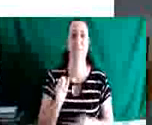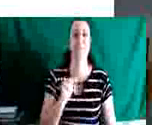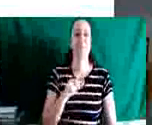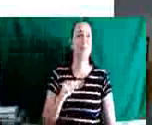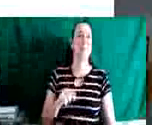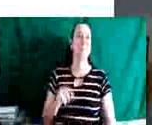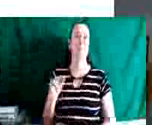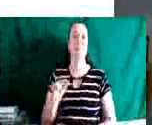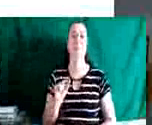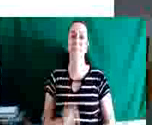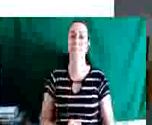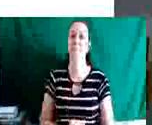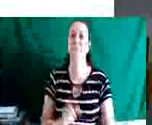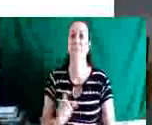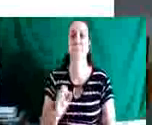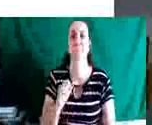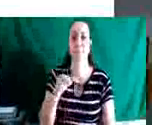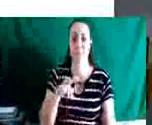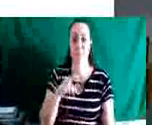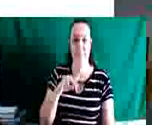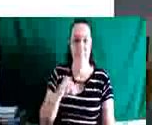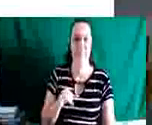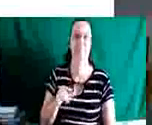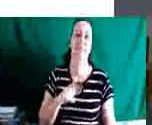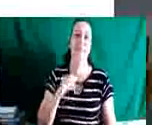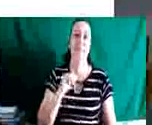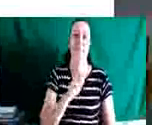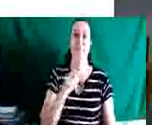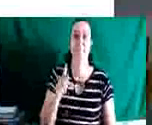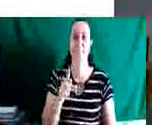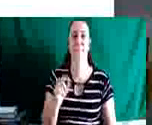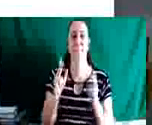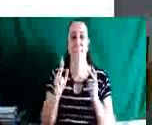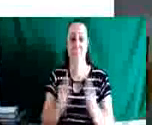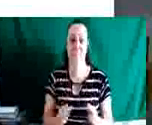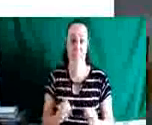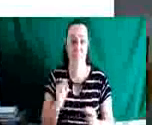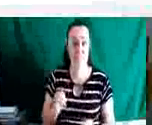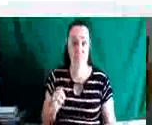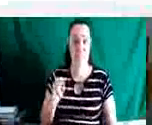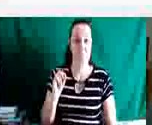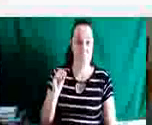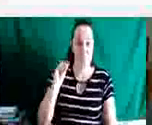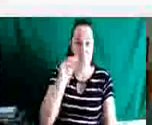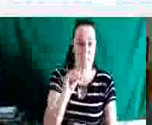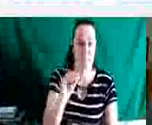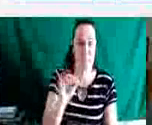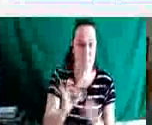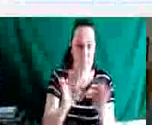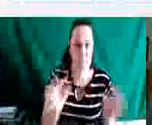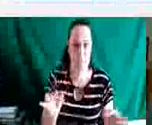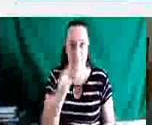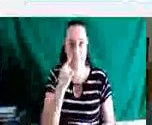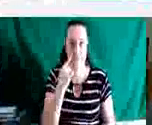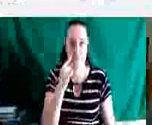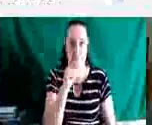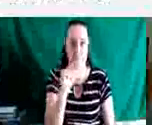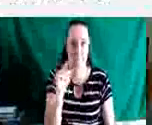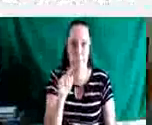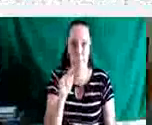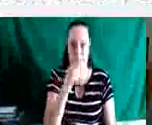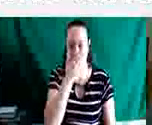coloca esse comando aqui, ó, essa injeção de comando, ou às vezes aqui no navegador mesmo, no endereço,